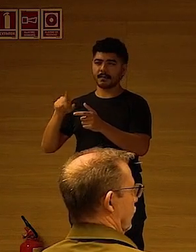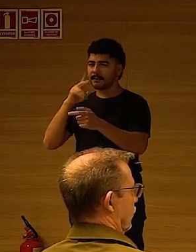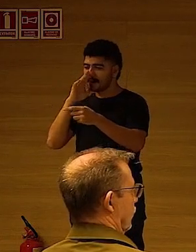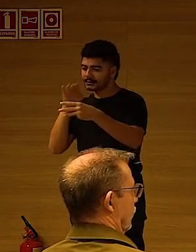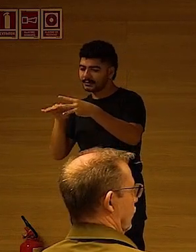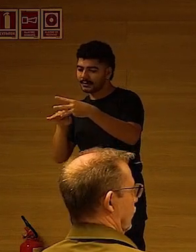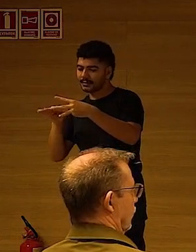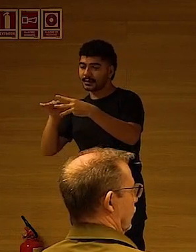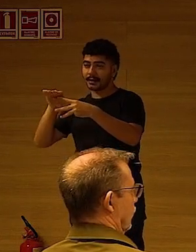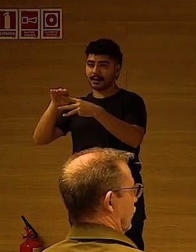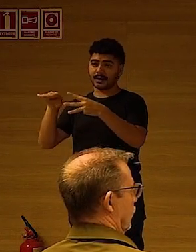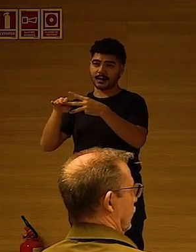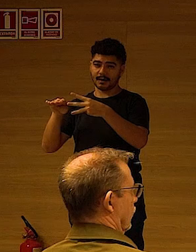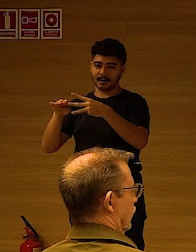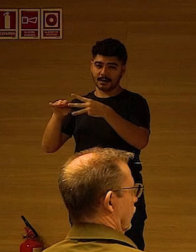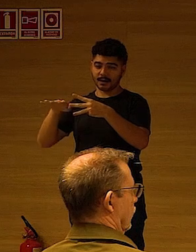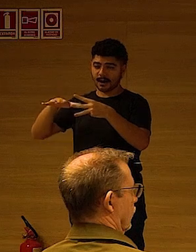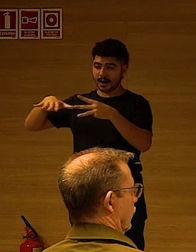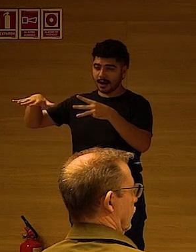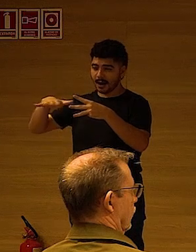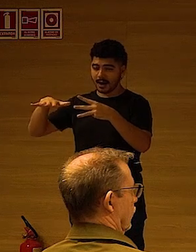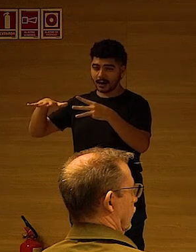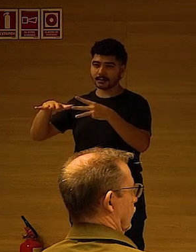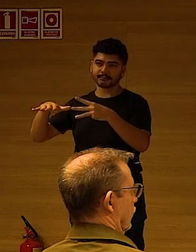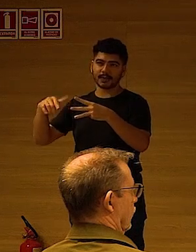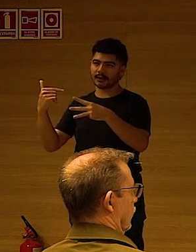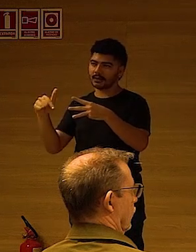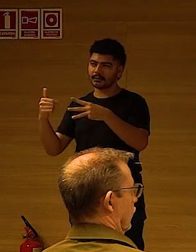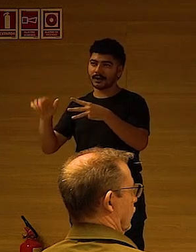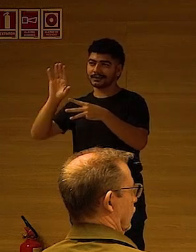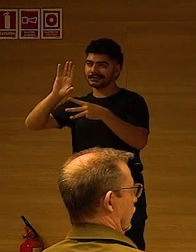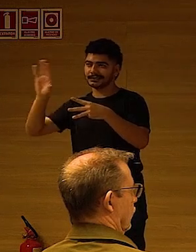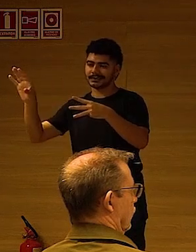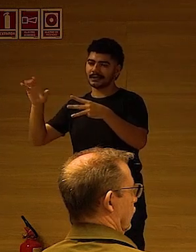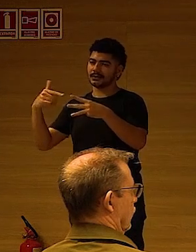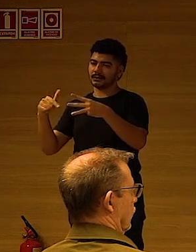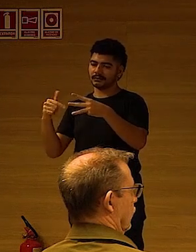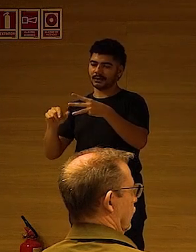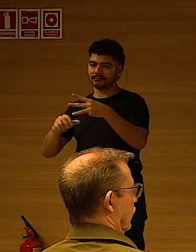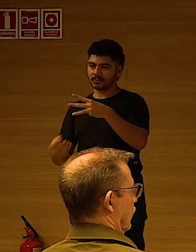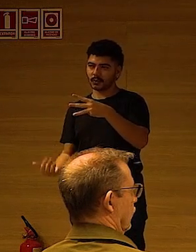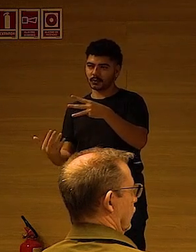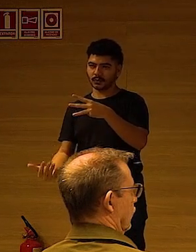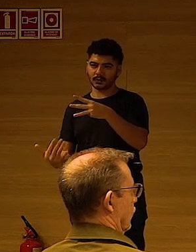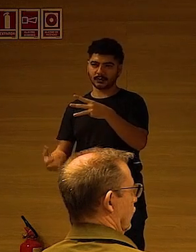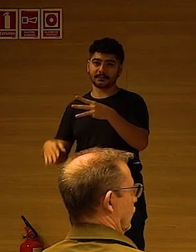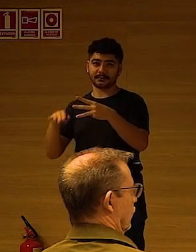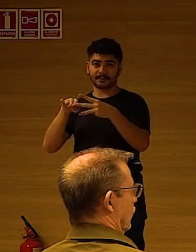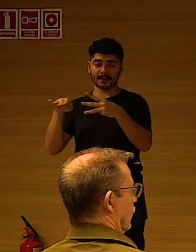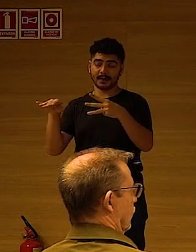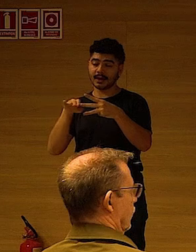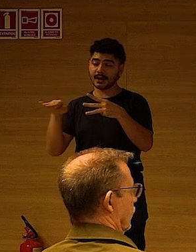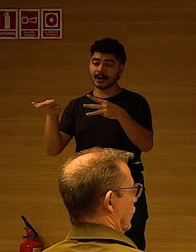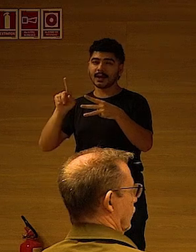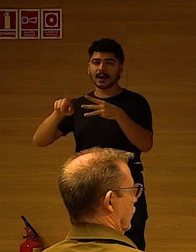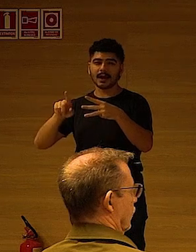intermediária, uma área na qual não tinham os Campos Elíseos e também não os cipoais. Era a área dos